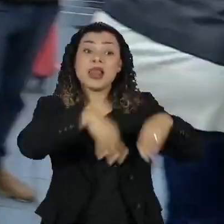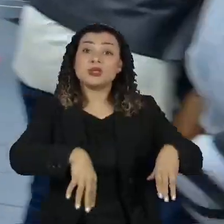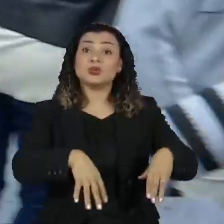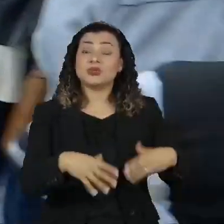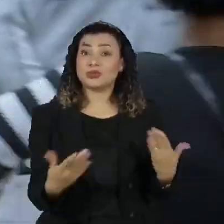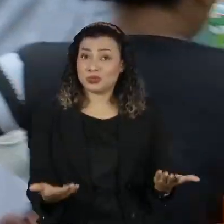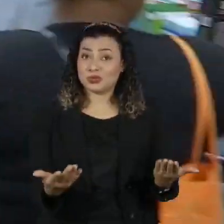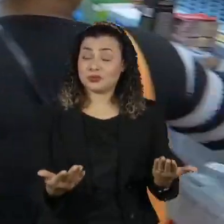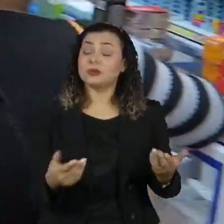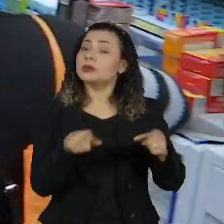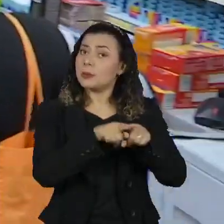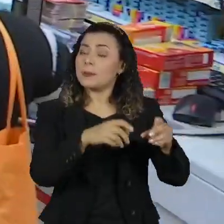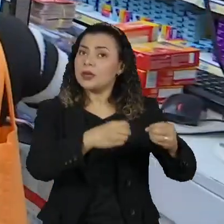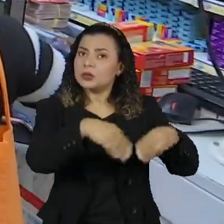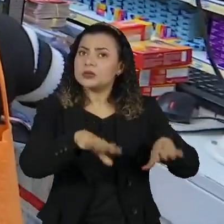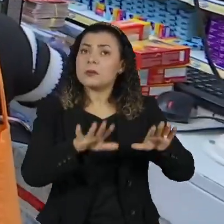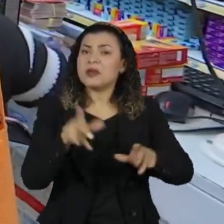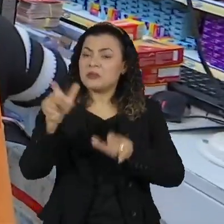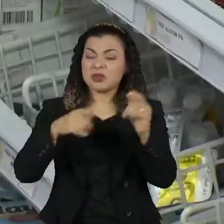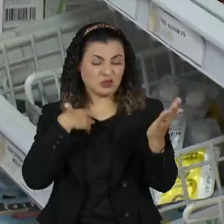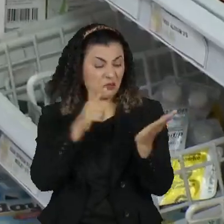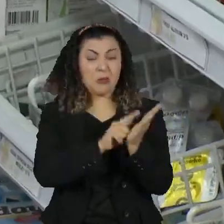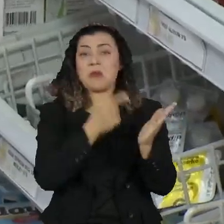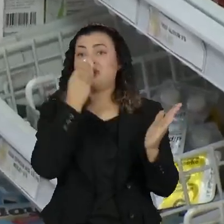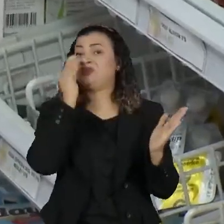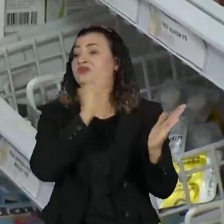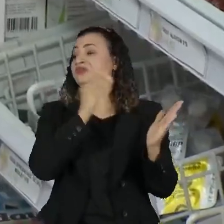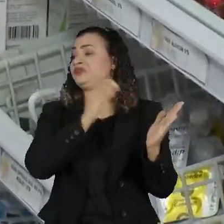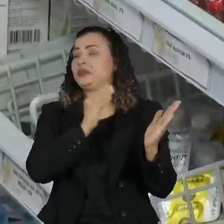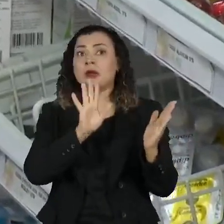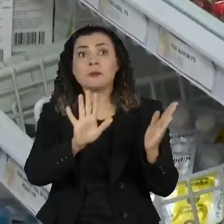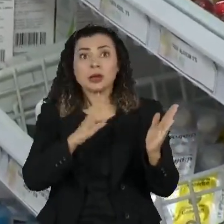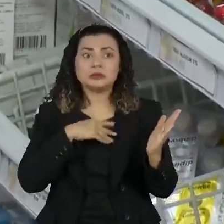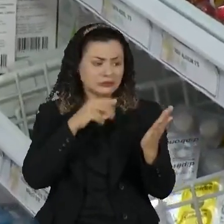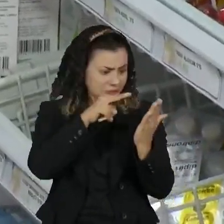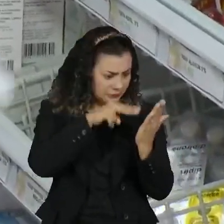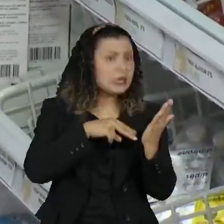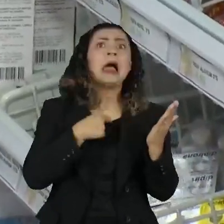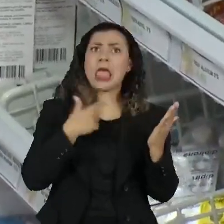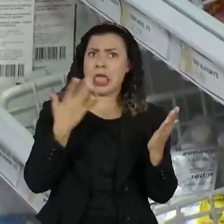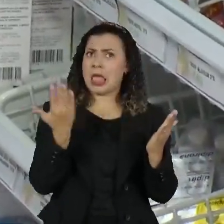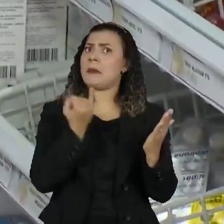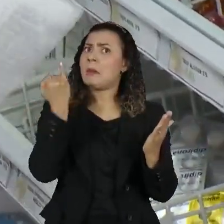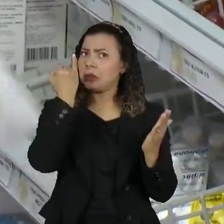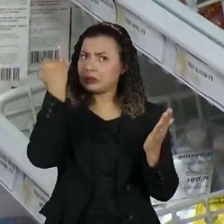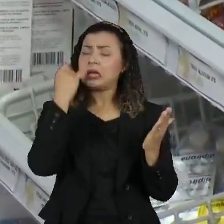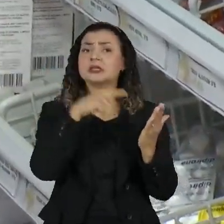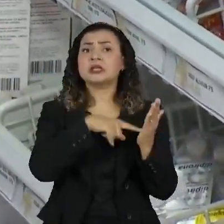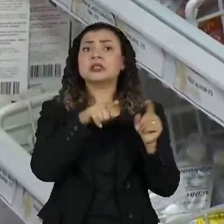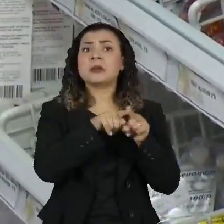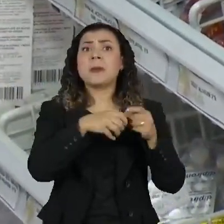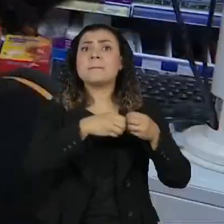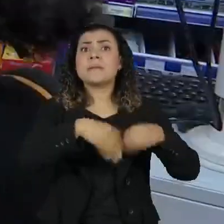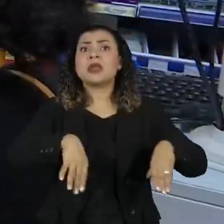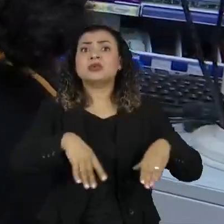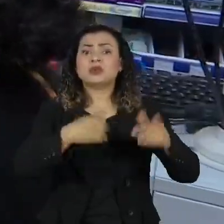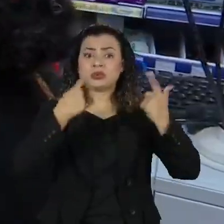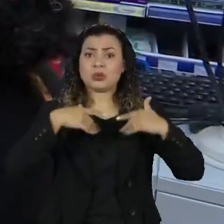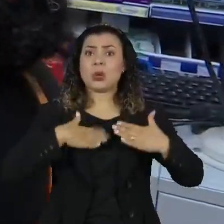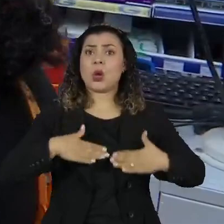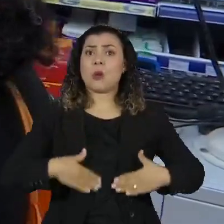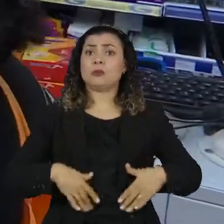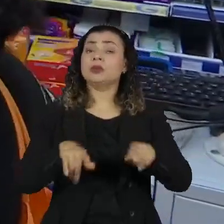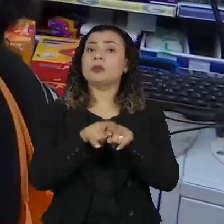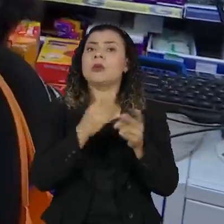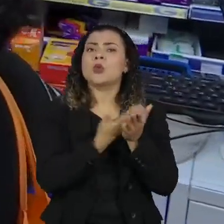muita gente que não liga muito para o que está escrito ali, tem quem valorize até demais, sobretudo os efeitos adversos. Tanto